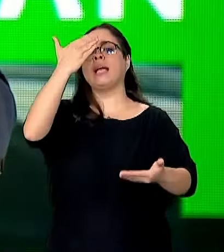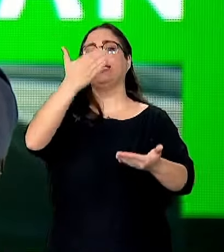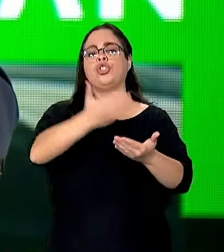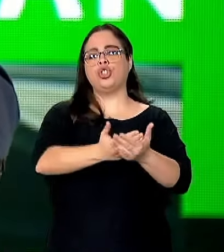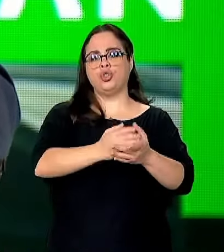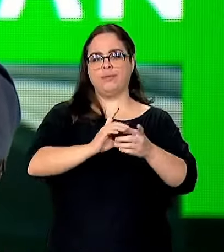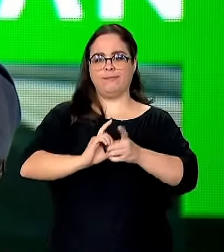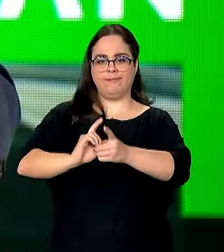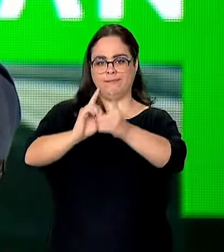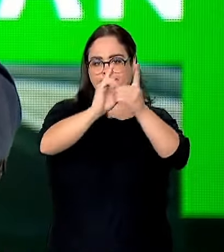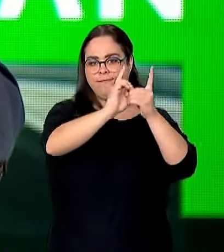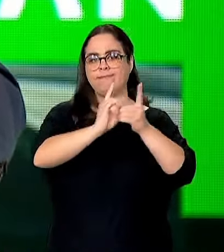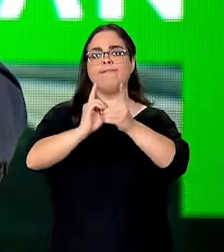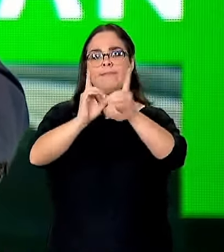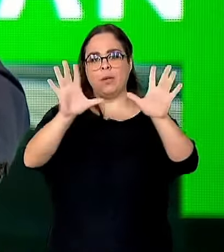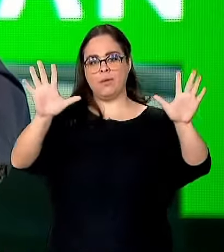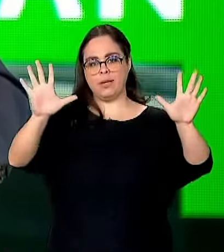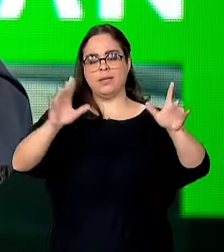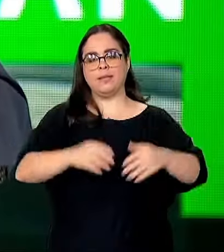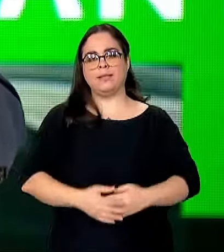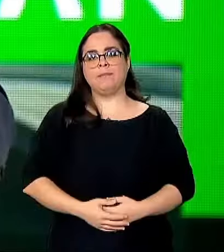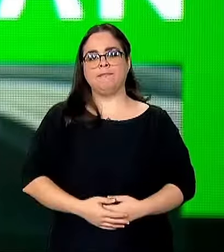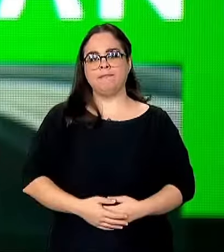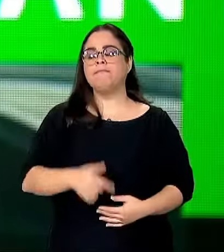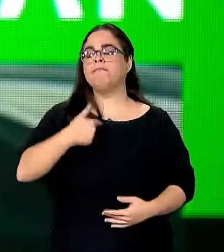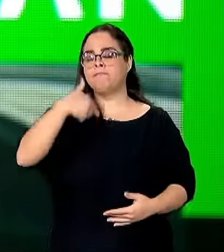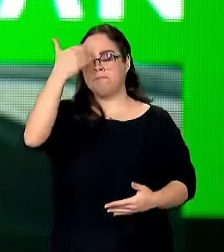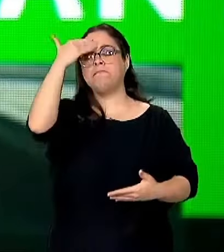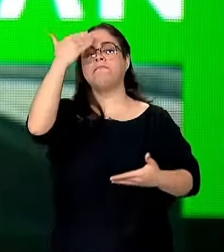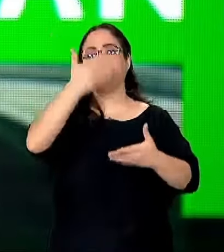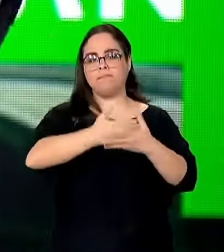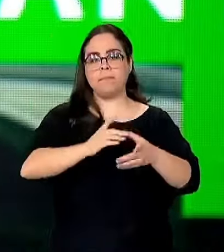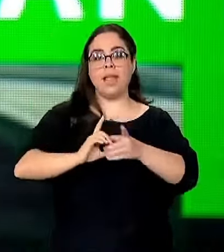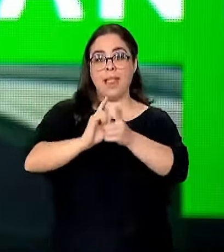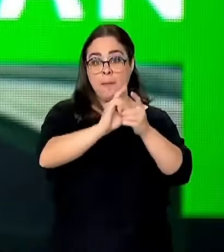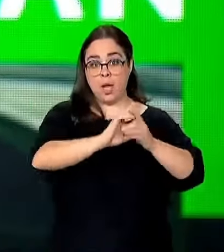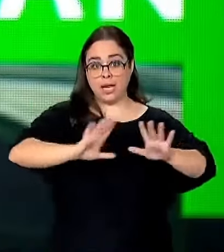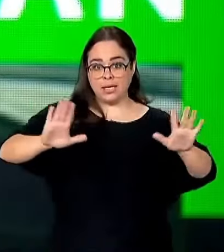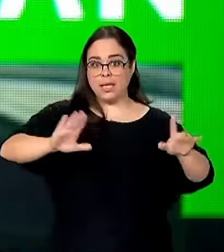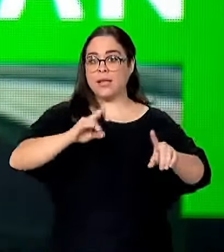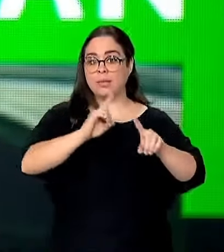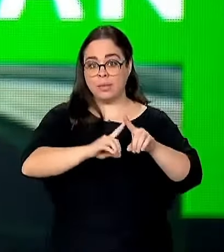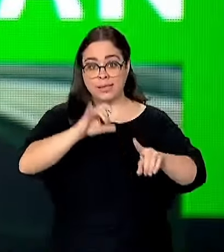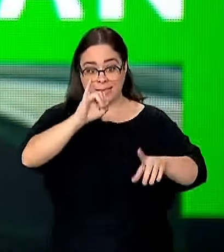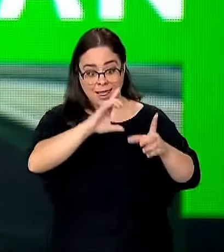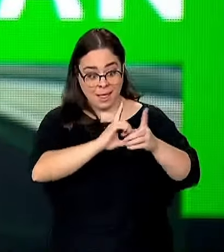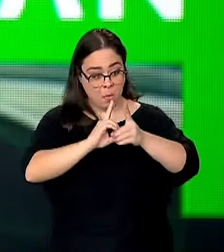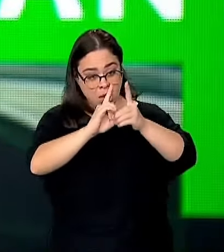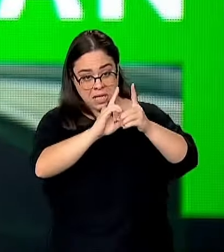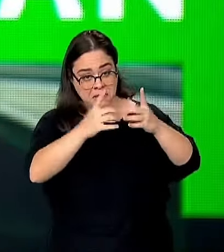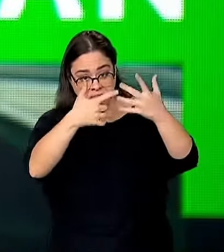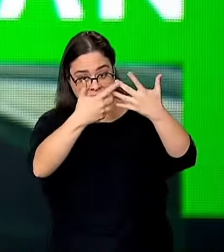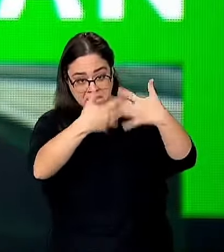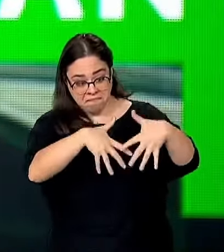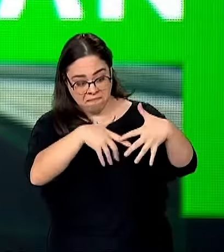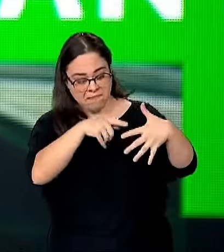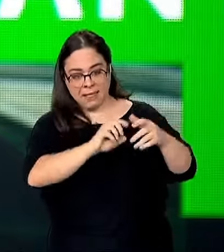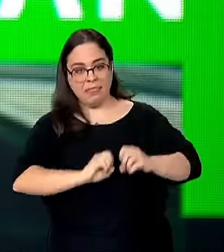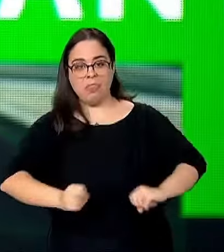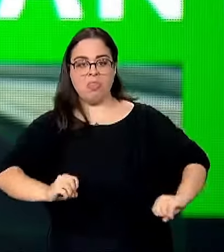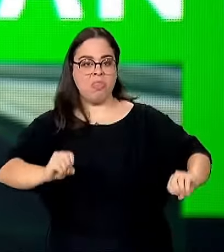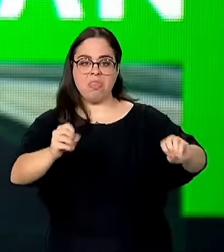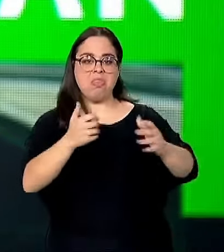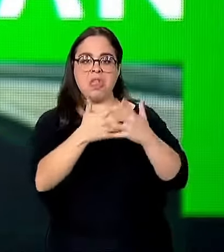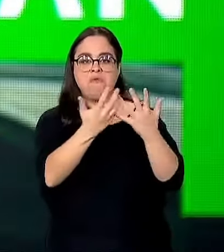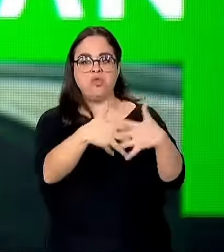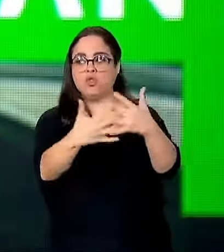democracia. Eu acredito numa coisa chamada democracia porque sem ela nada dará certo. E a